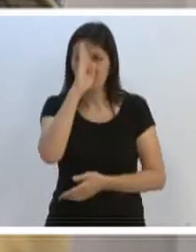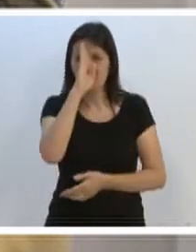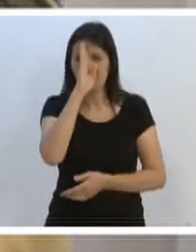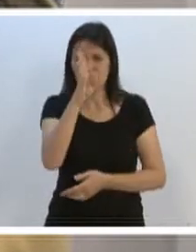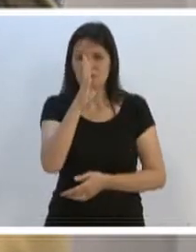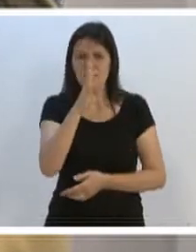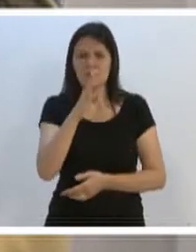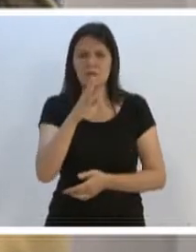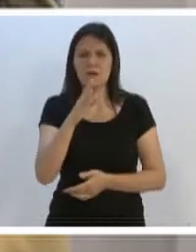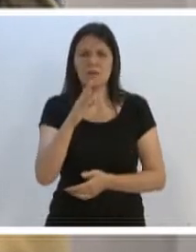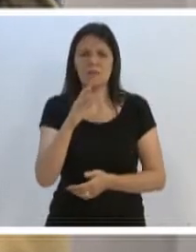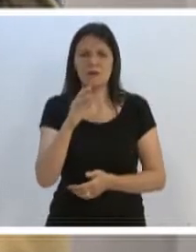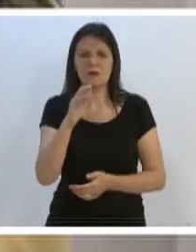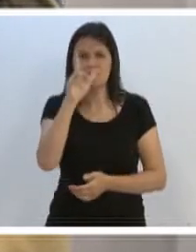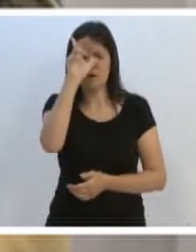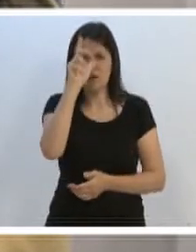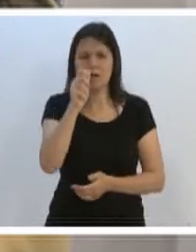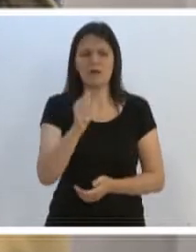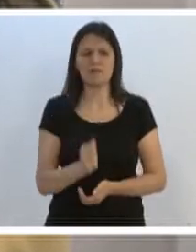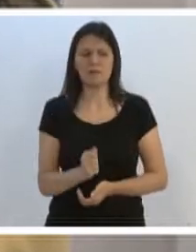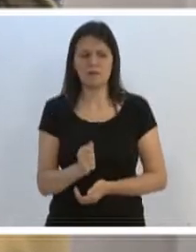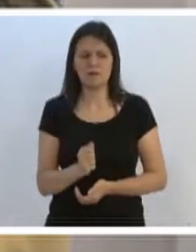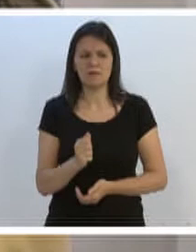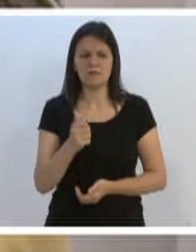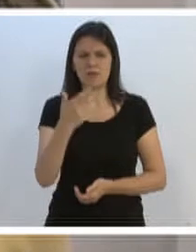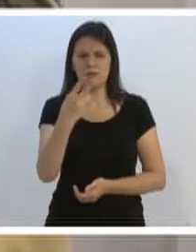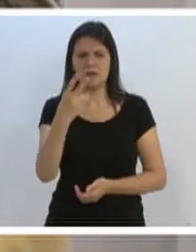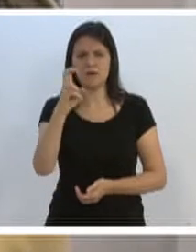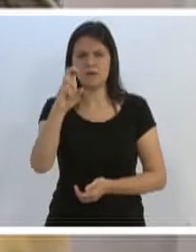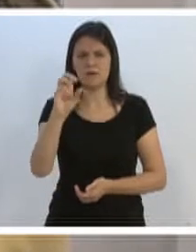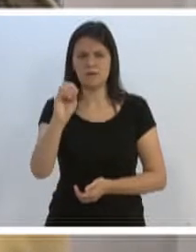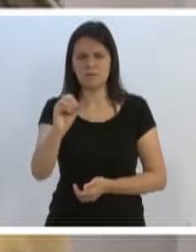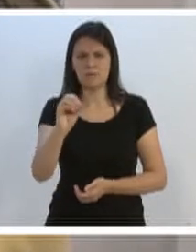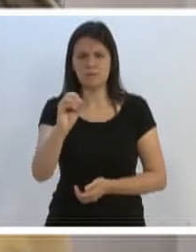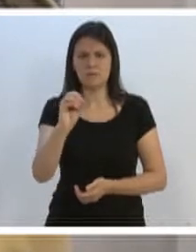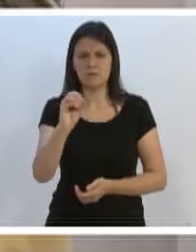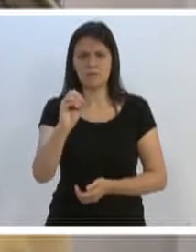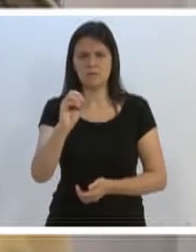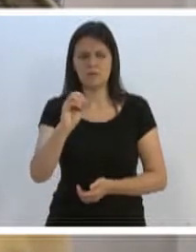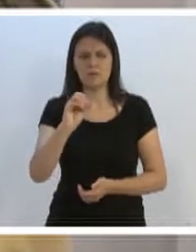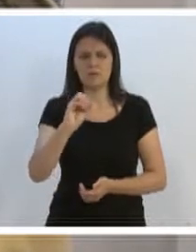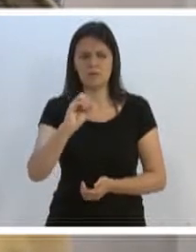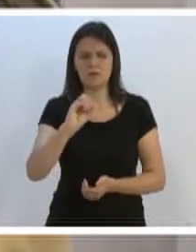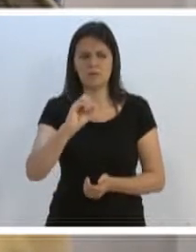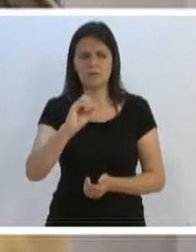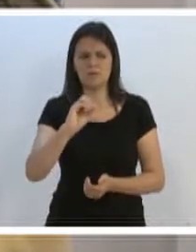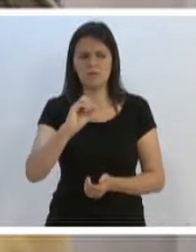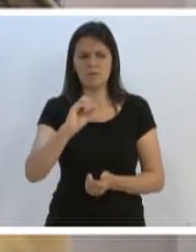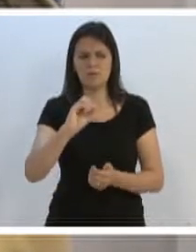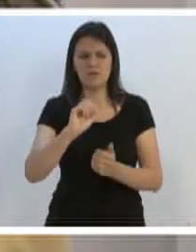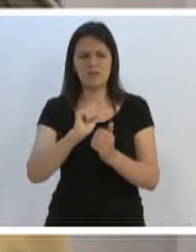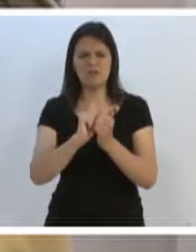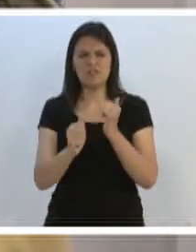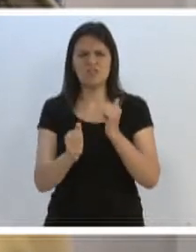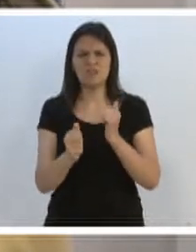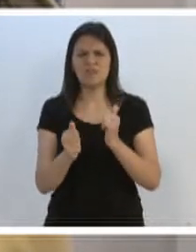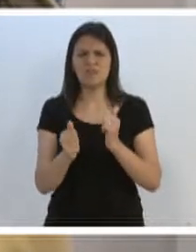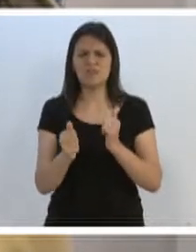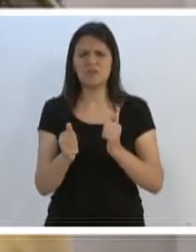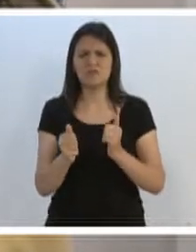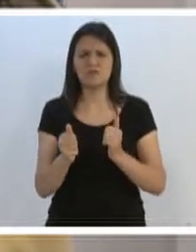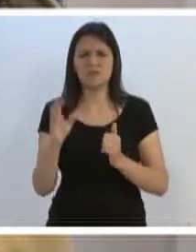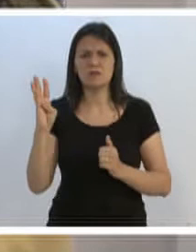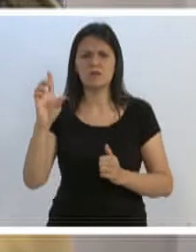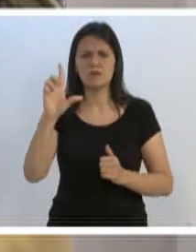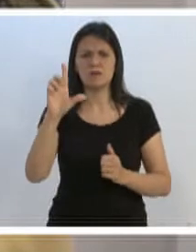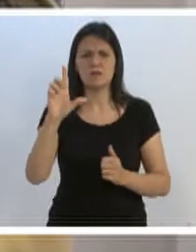nossos atletas, 250 atletas da Olimpíadas Olesk Blumenau, depois de 5 anos,